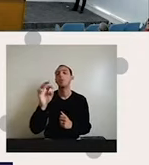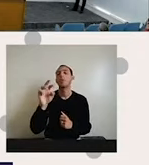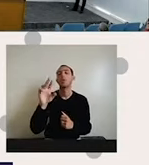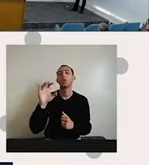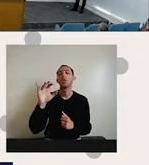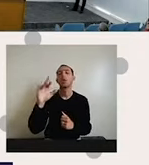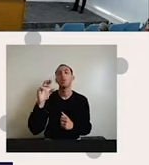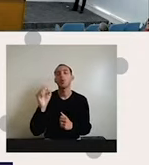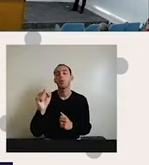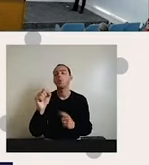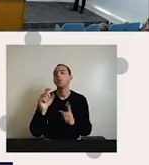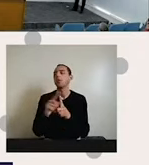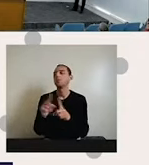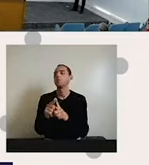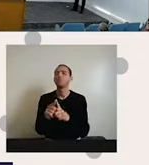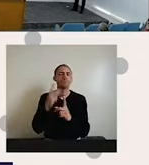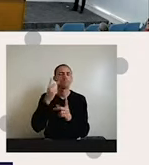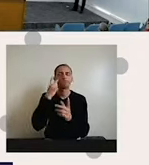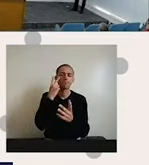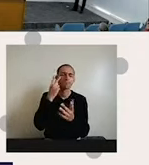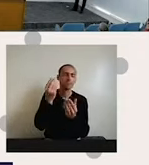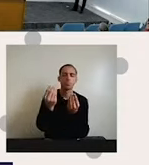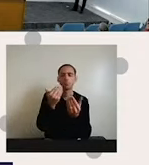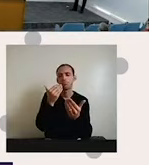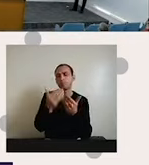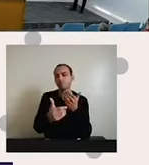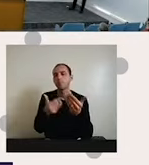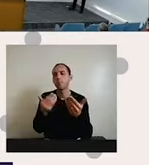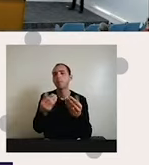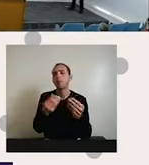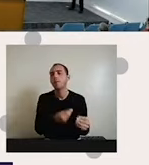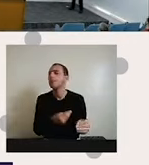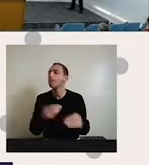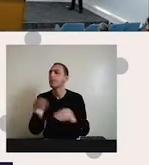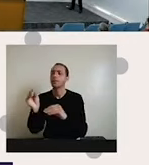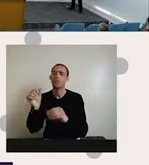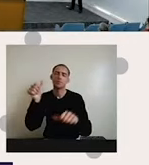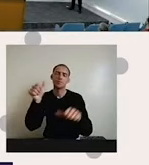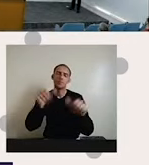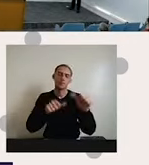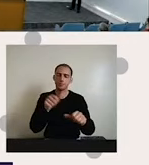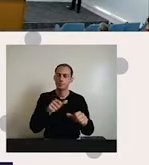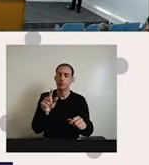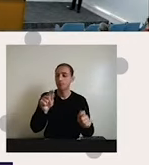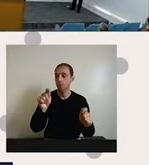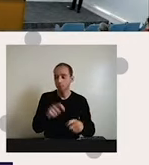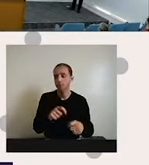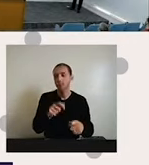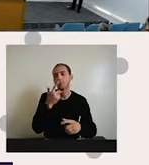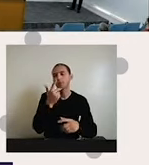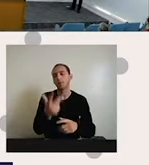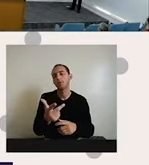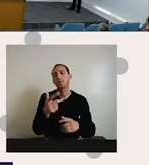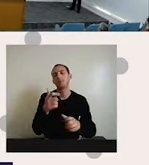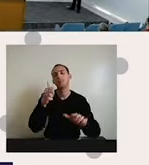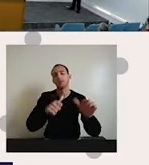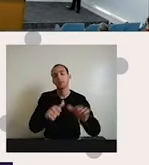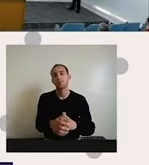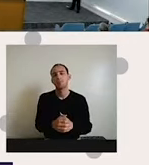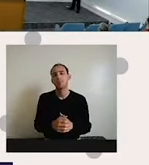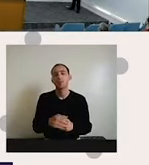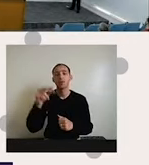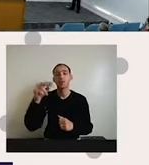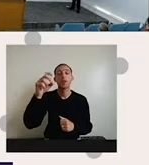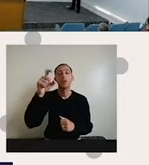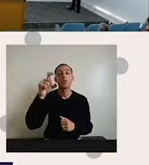deve levar em consideração para avaliar a incapacidade. Não fala sobre a avaliação do nexo técnico-epidemiológico. E, só para